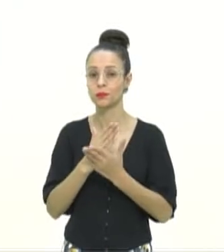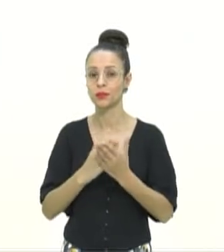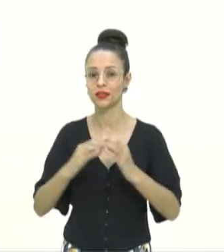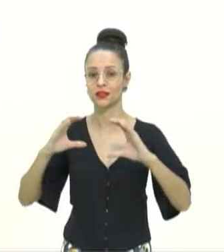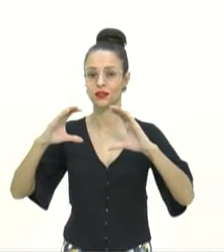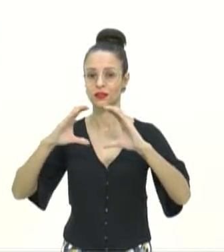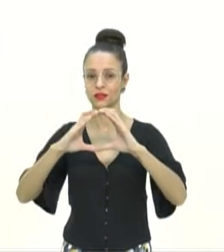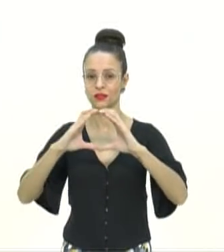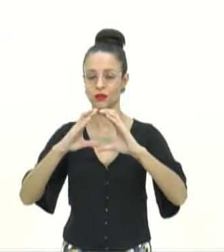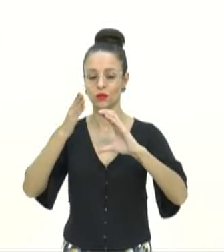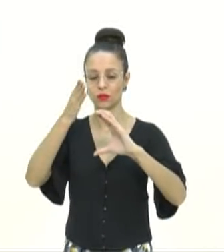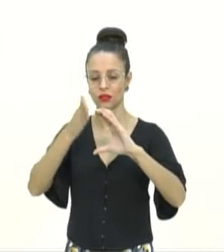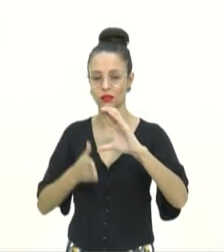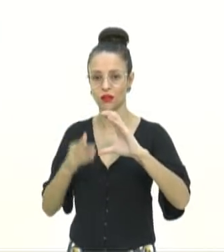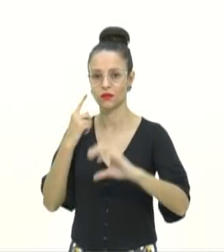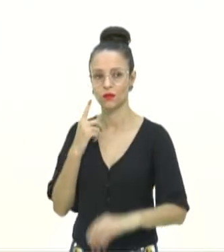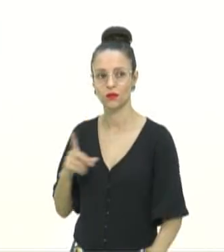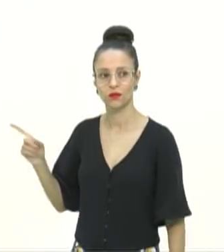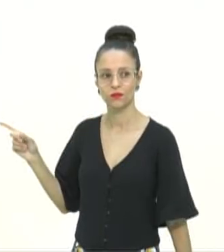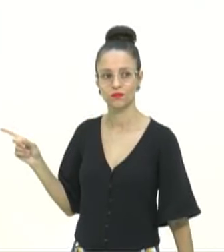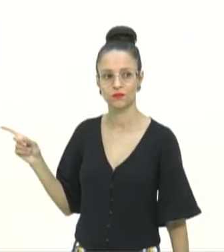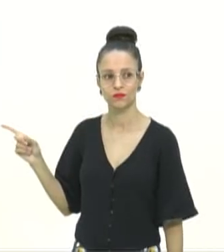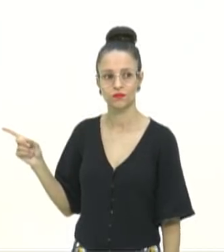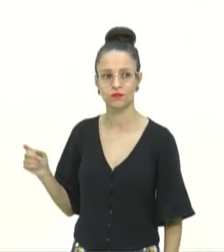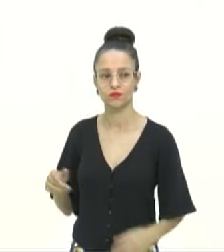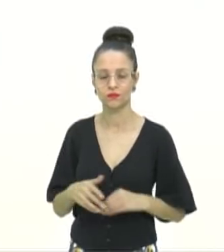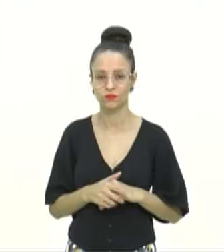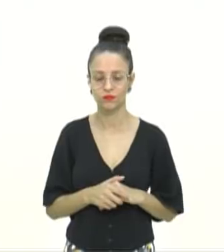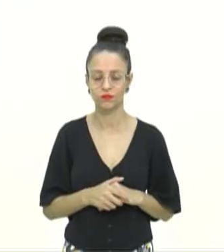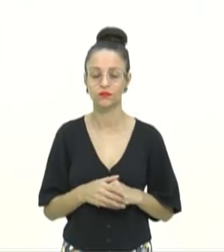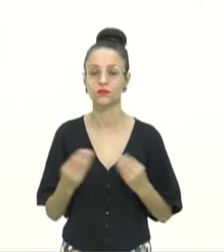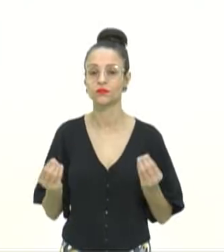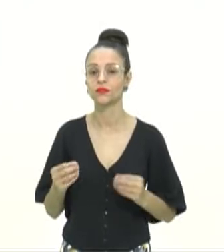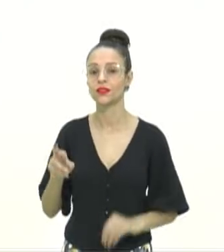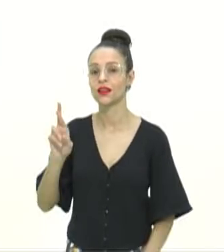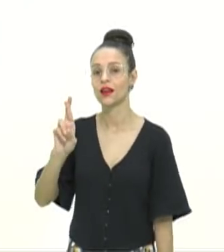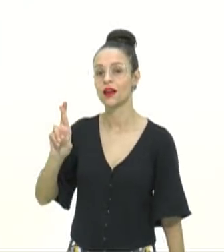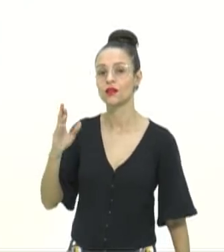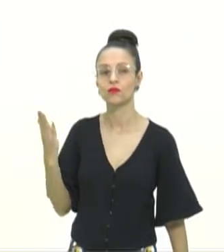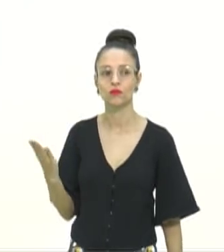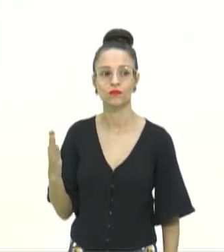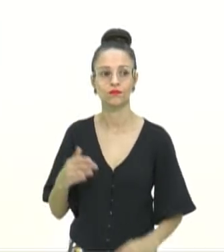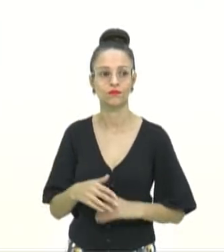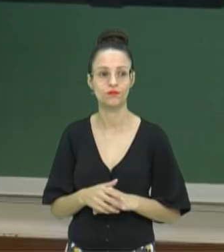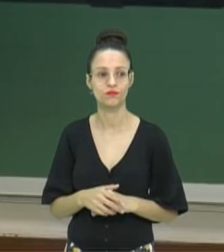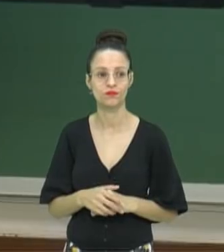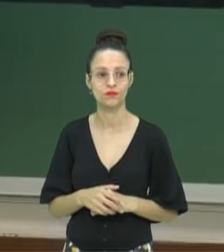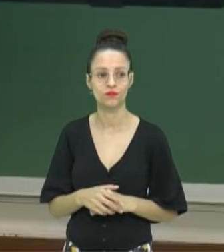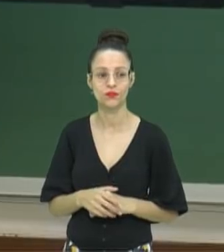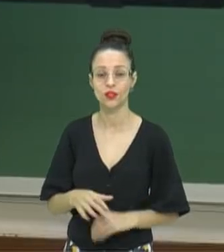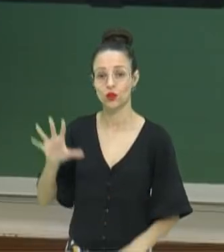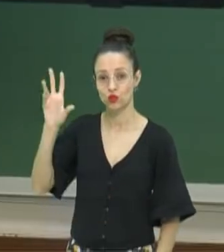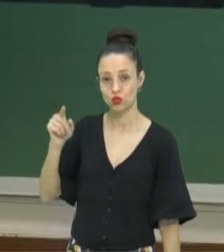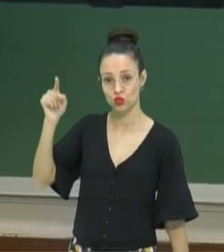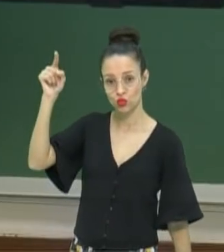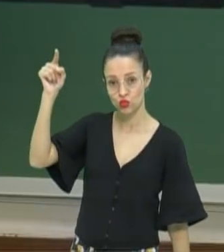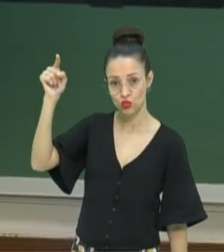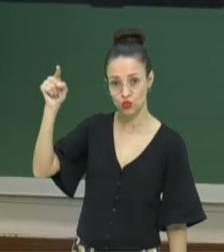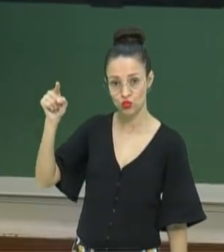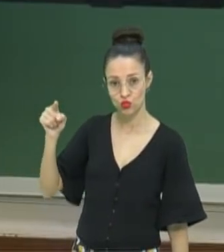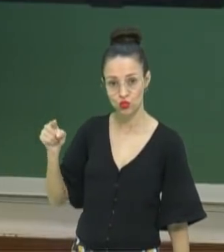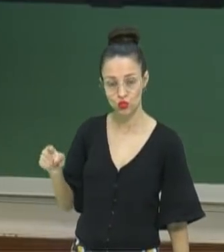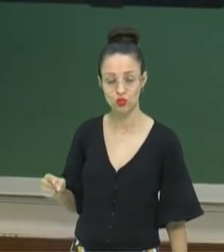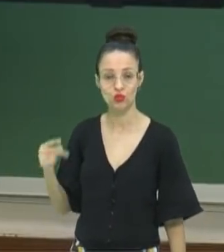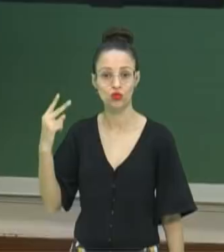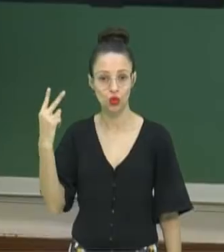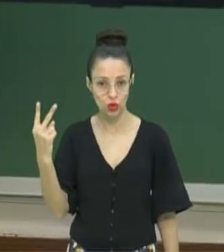um círculo, ó. Metade. Qual que é o raio desse círculo? Se tudo, de uma ponta até